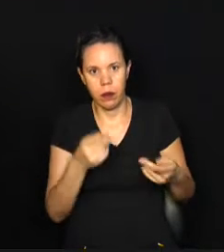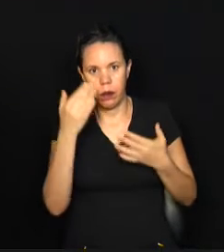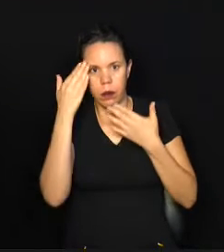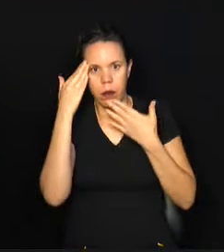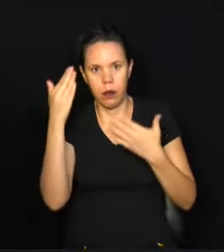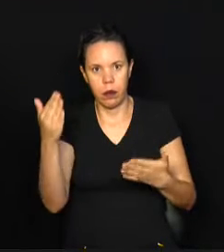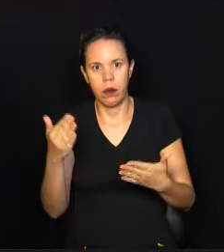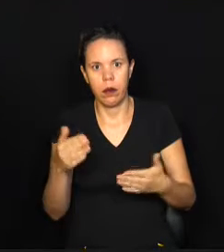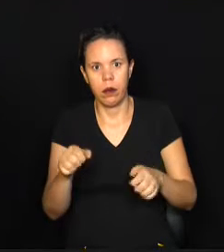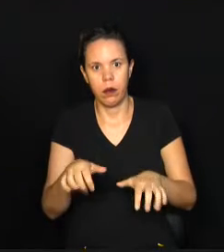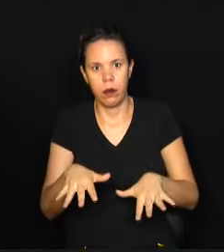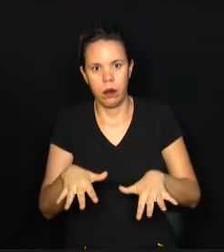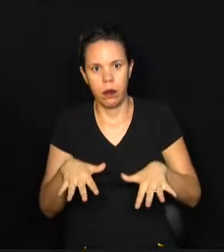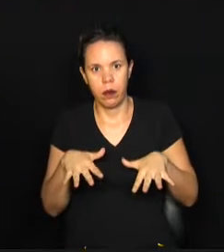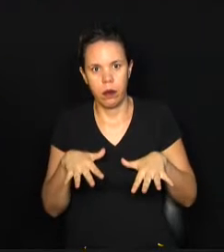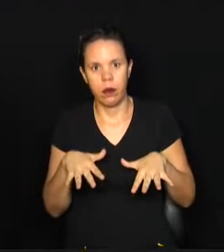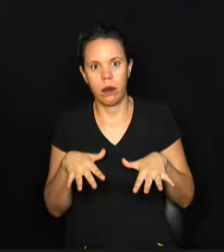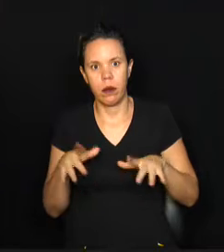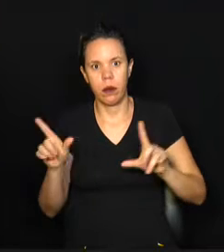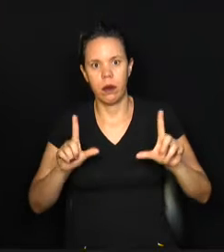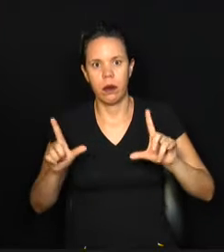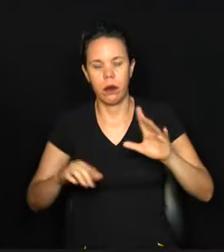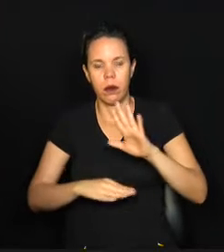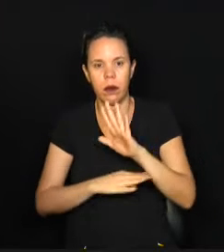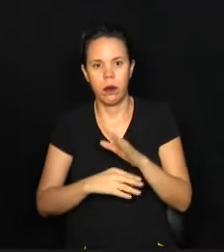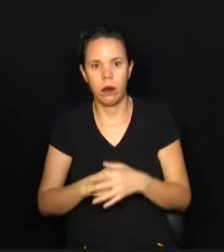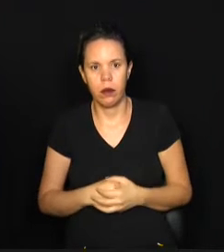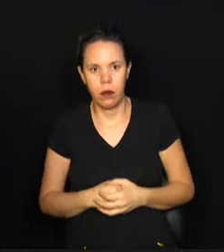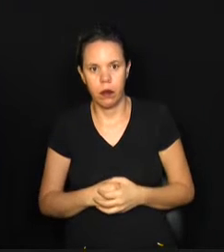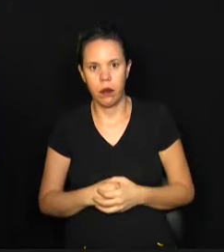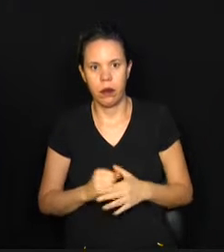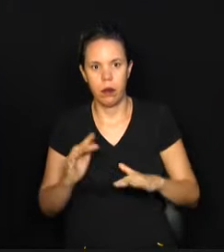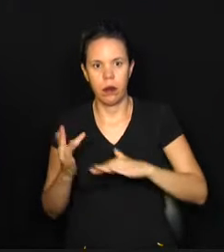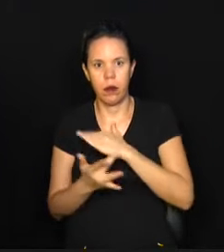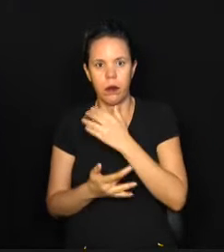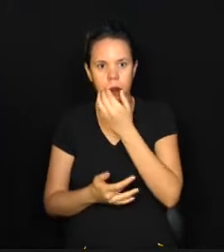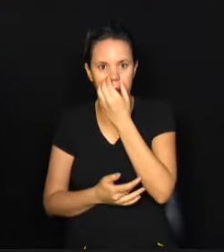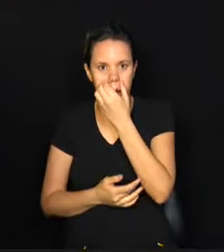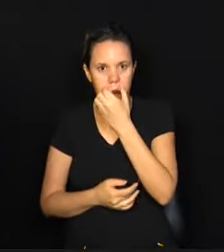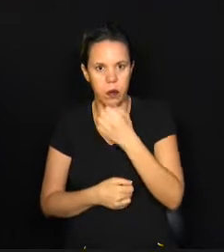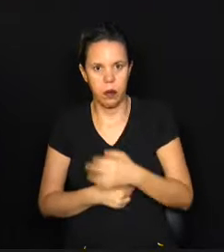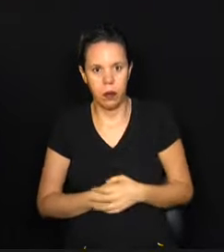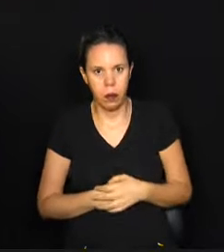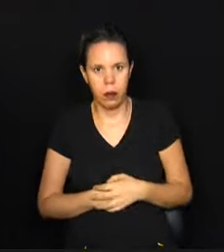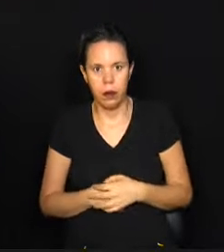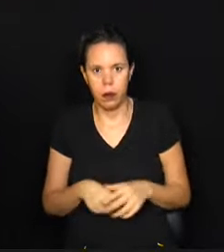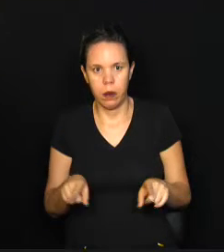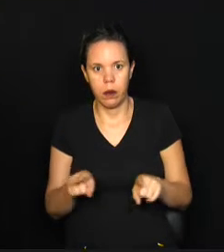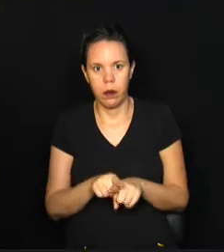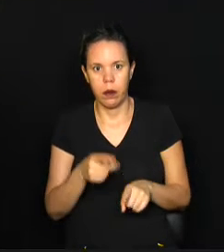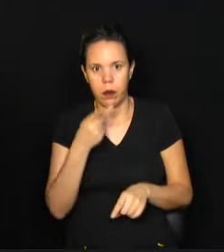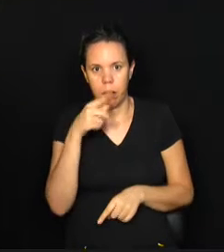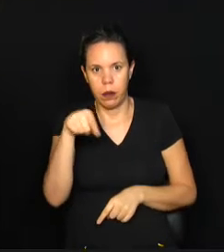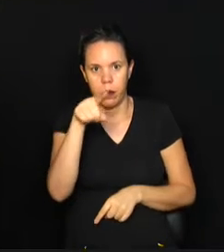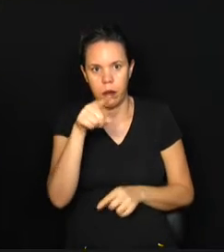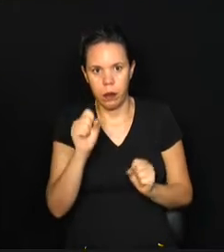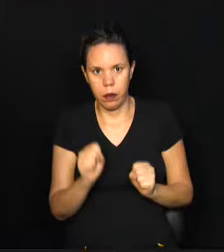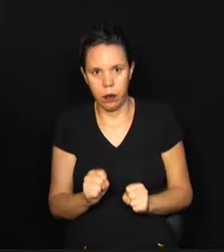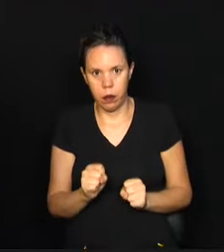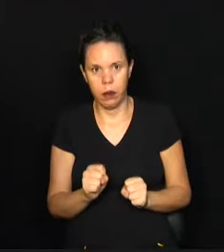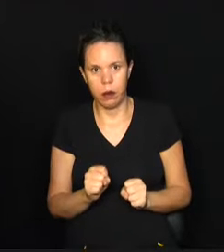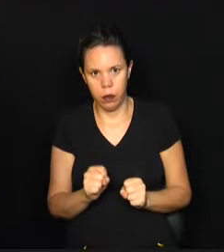aí a sua audiência pela TV Câmara, pelas redes sociais, e também dizer que você pode